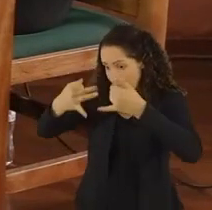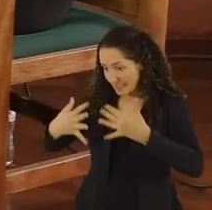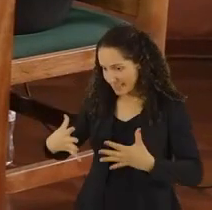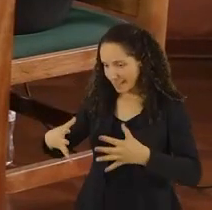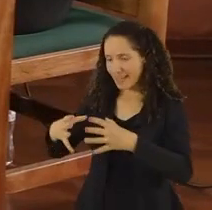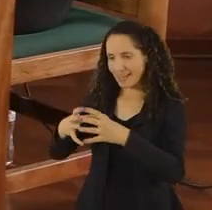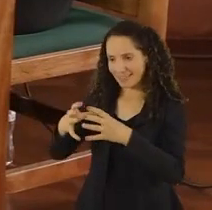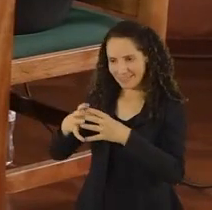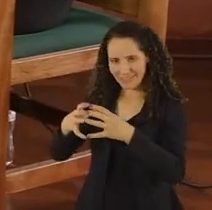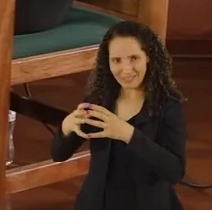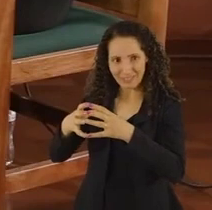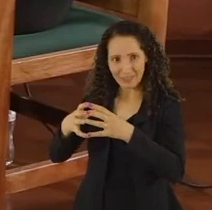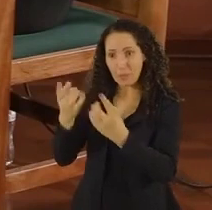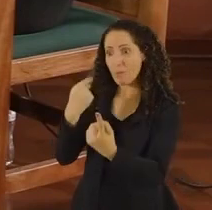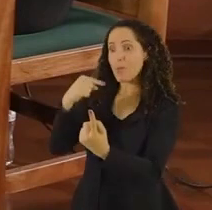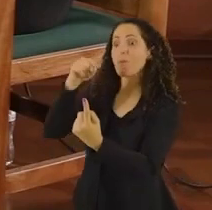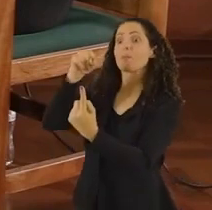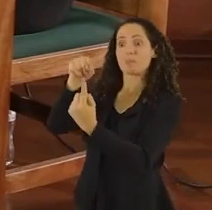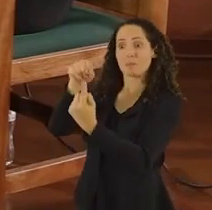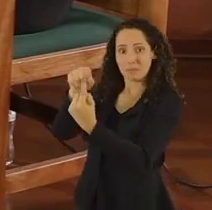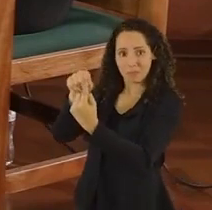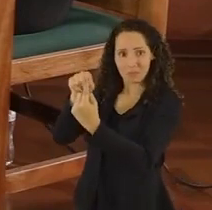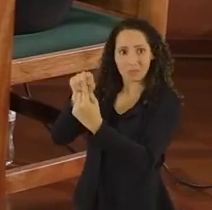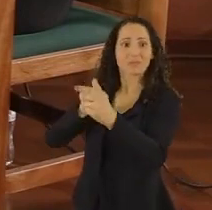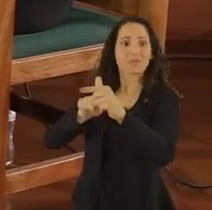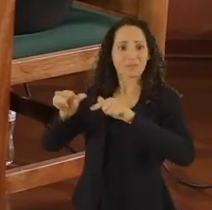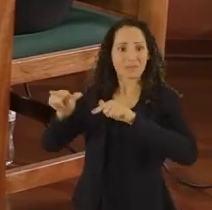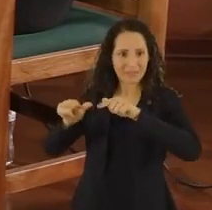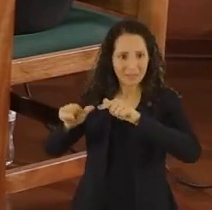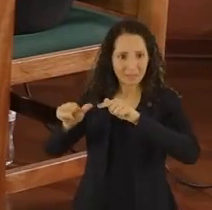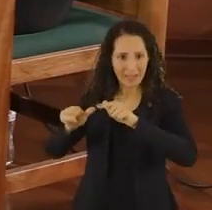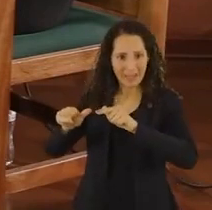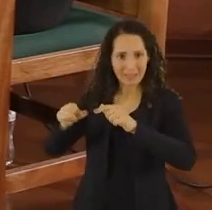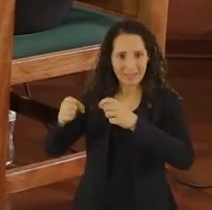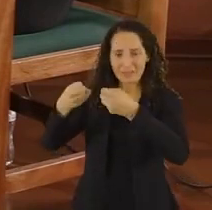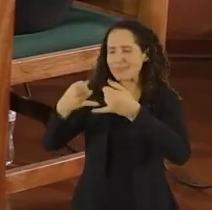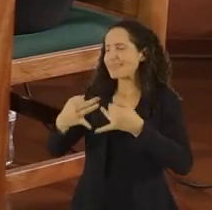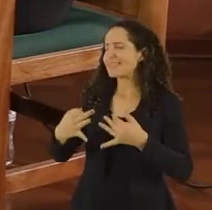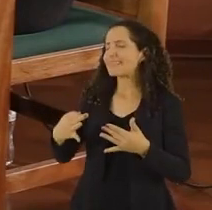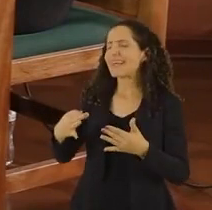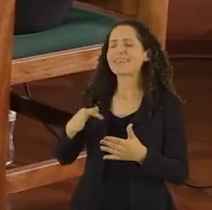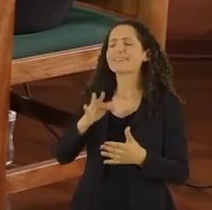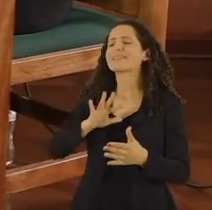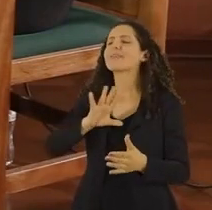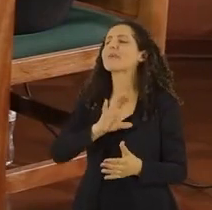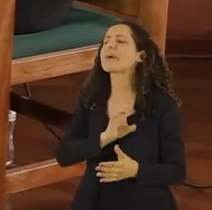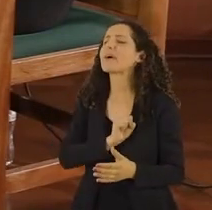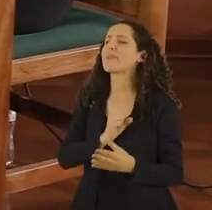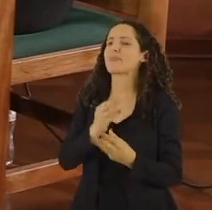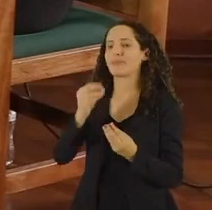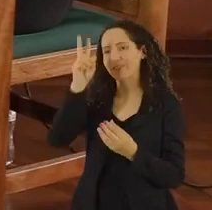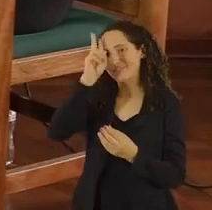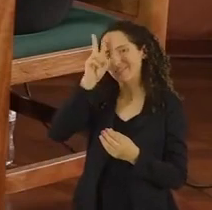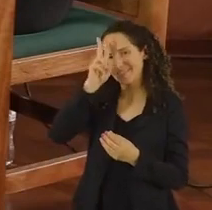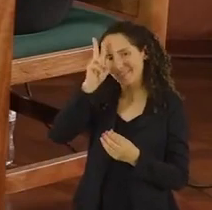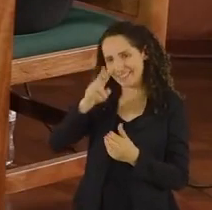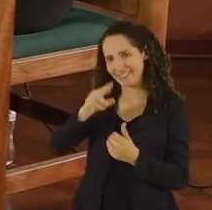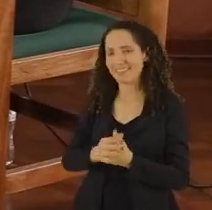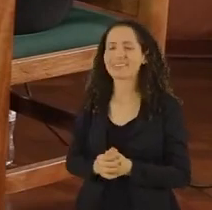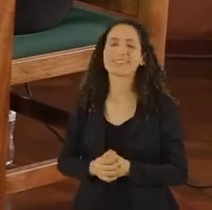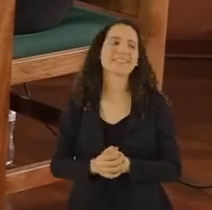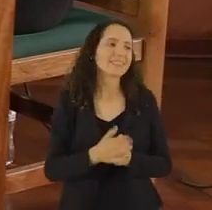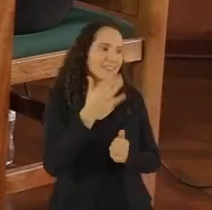falar um pouquinho sobre o trabalho e também falar de algo que eu gosto tanto que é história obrigada